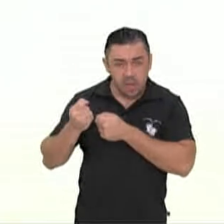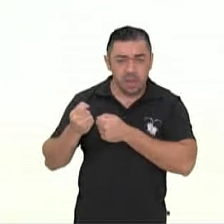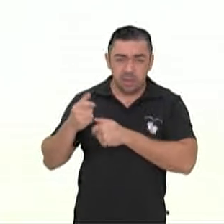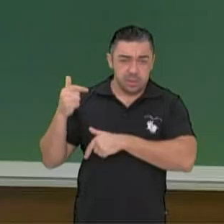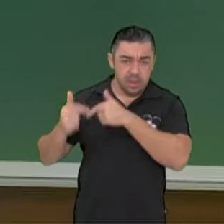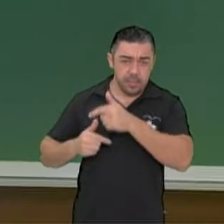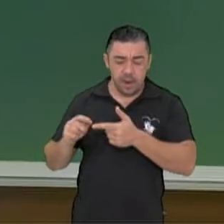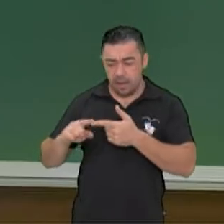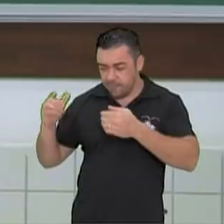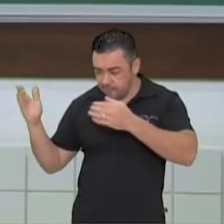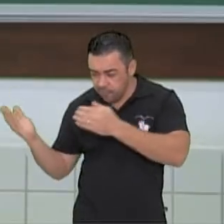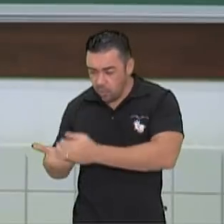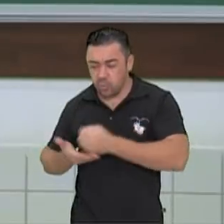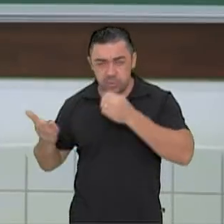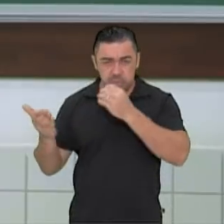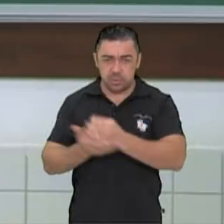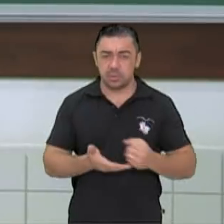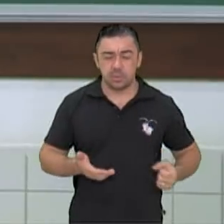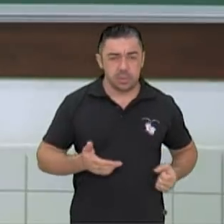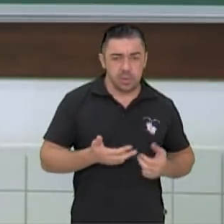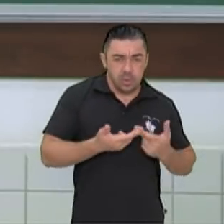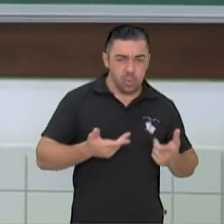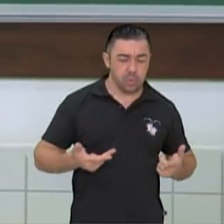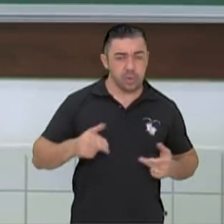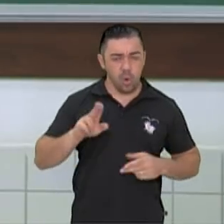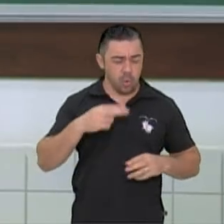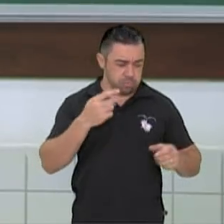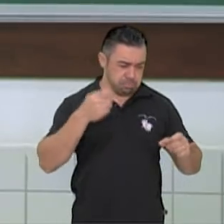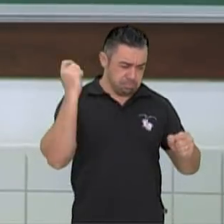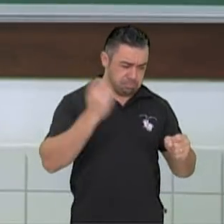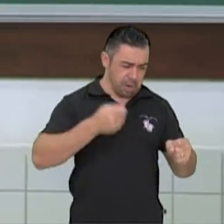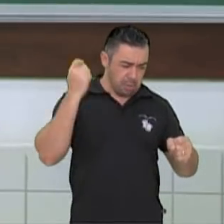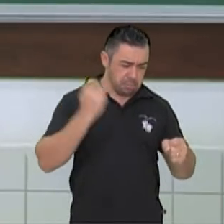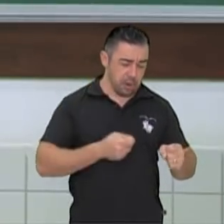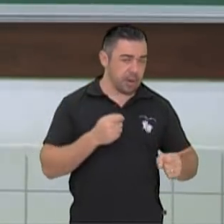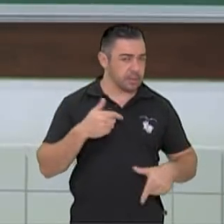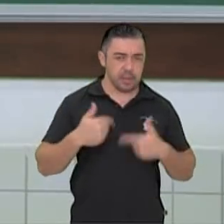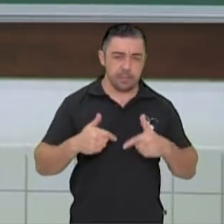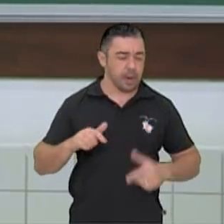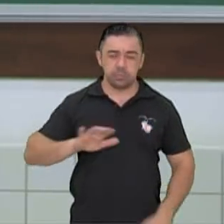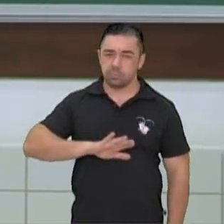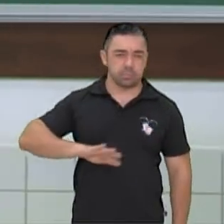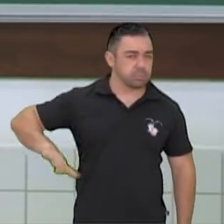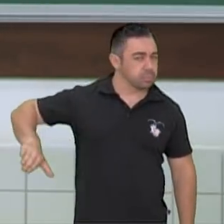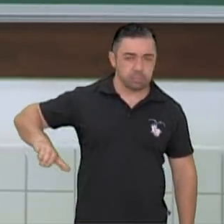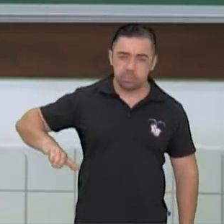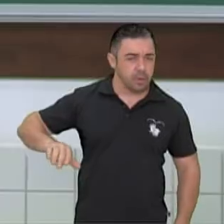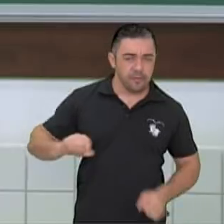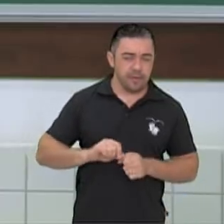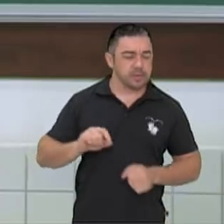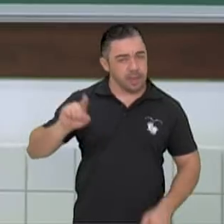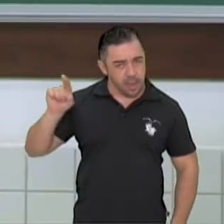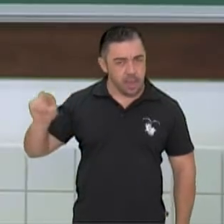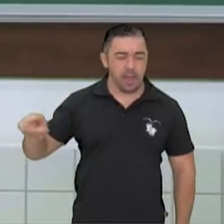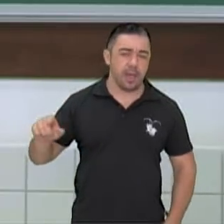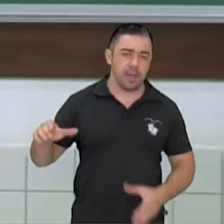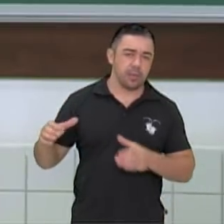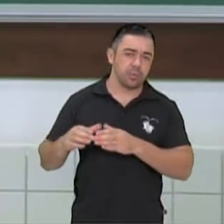numa foice, pegar como uma bigorna, montar, isso é um trabalho aviltante. Não se faz isso. Isso é coisa para